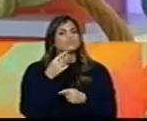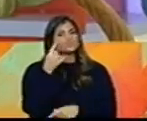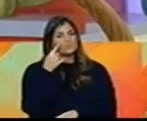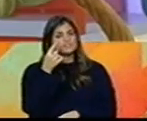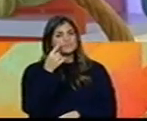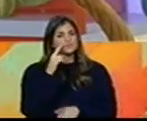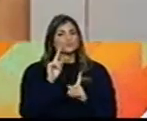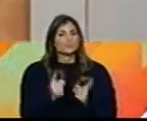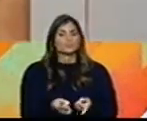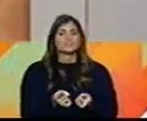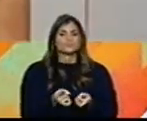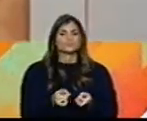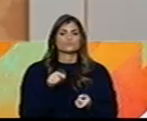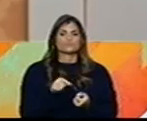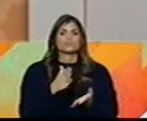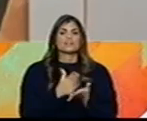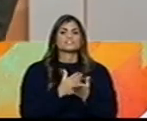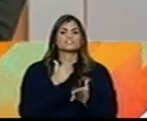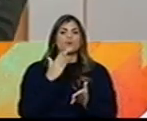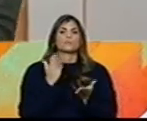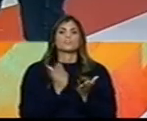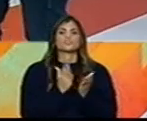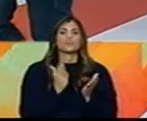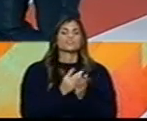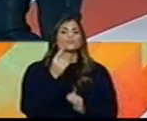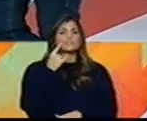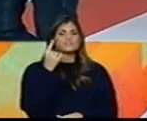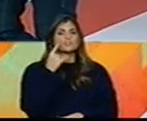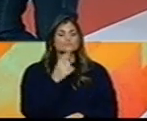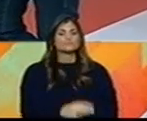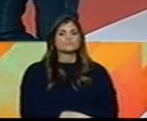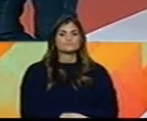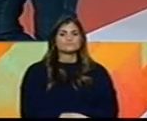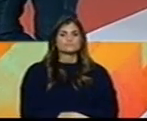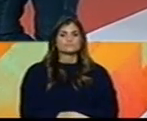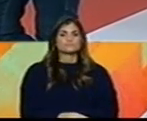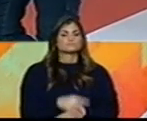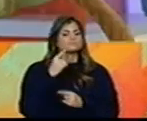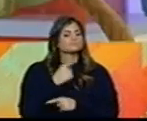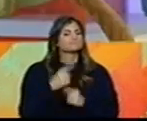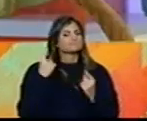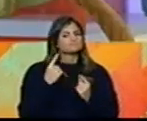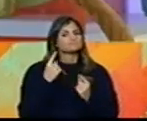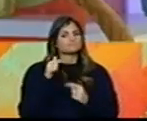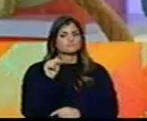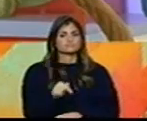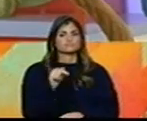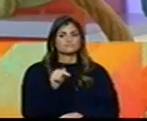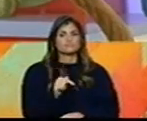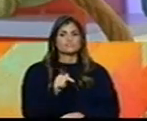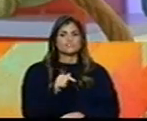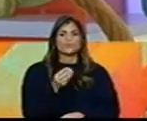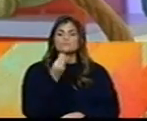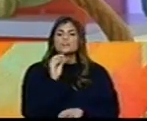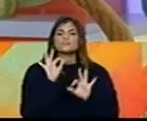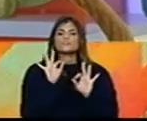E no início o Suribachi começou apenas com uma escola de conhecimentos, para partilhar este tipo de dieta e